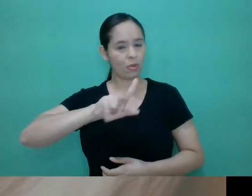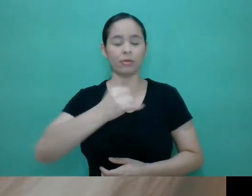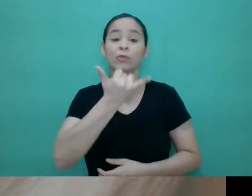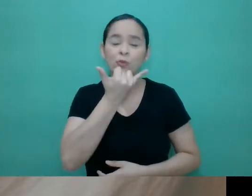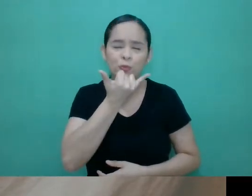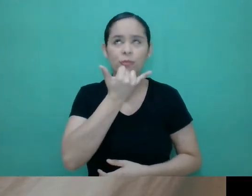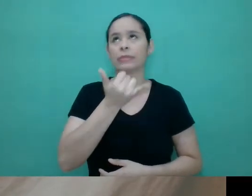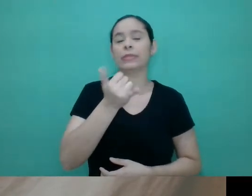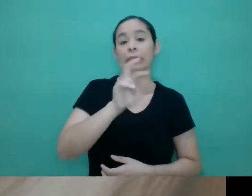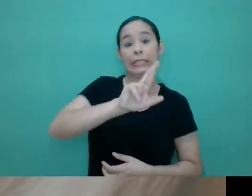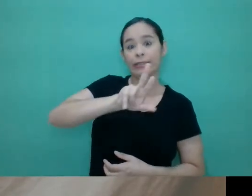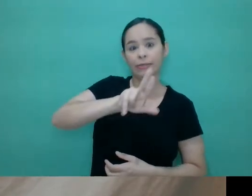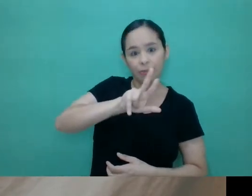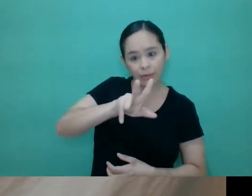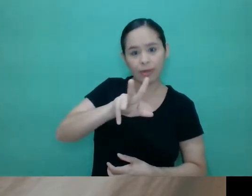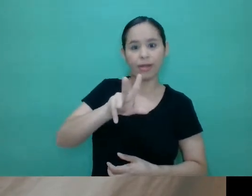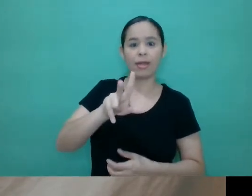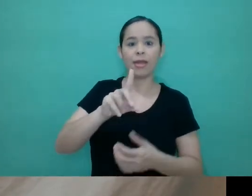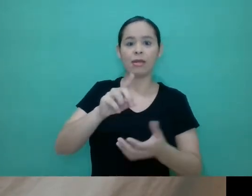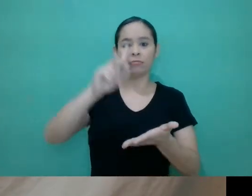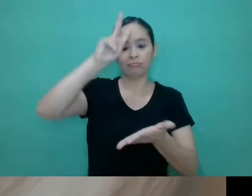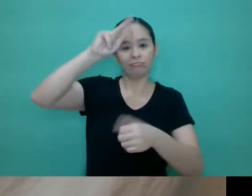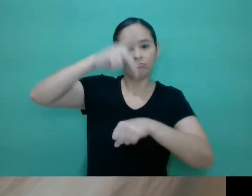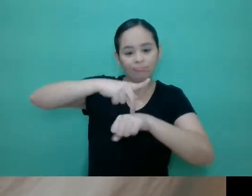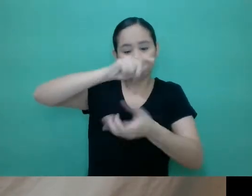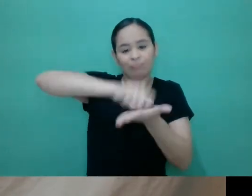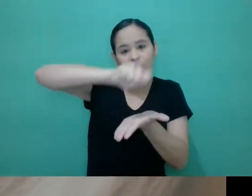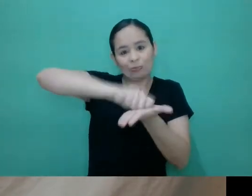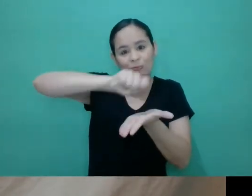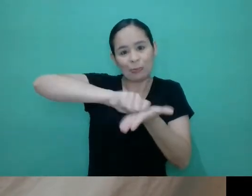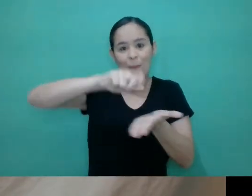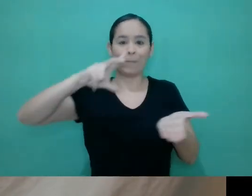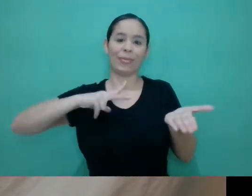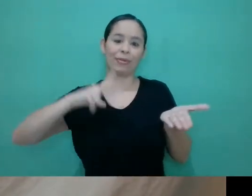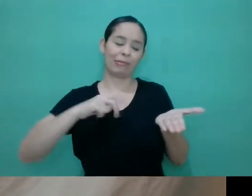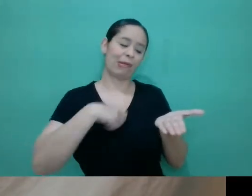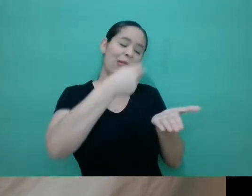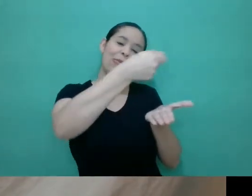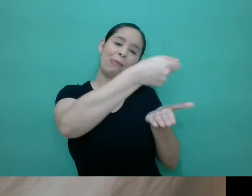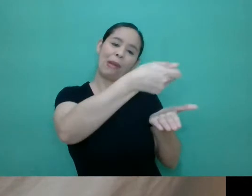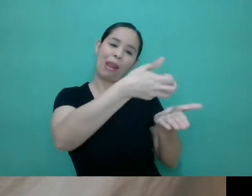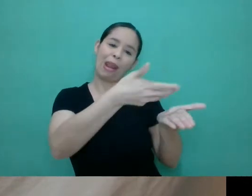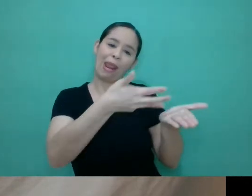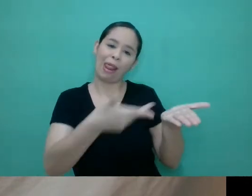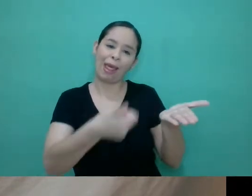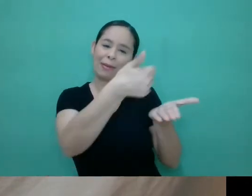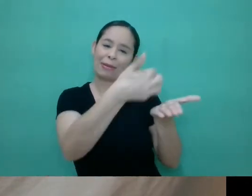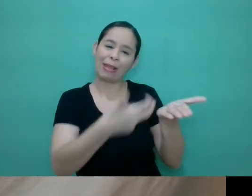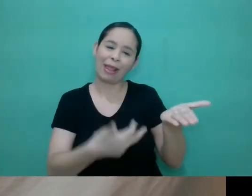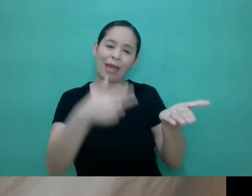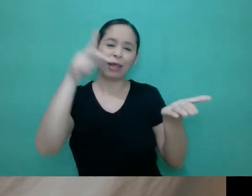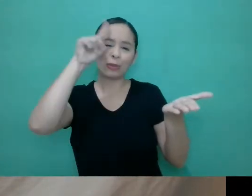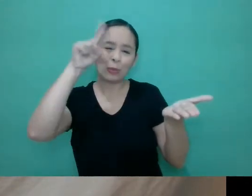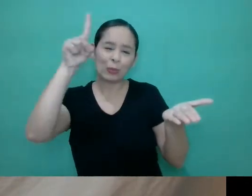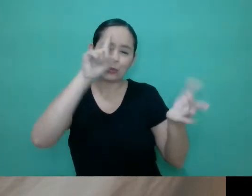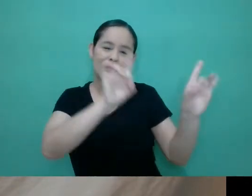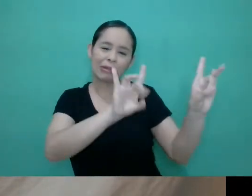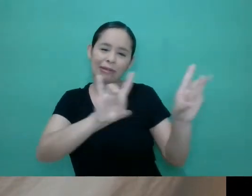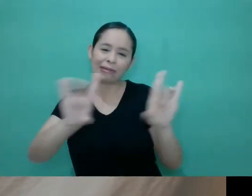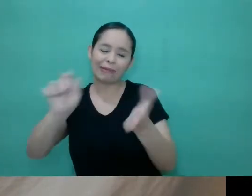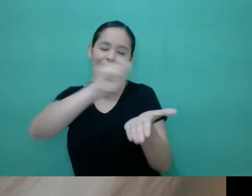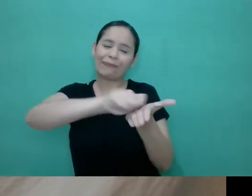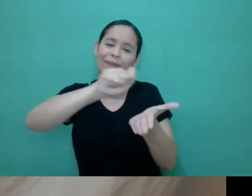que o ensaio também não é um diário íntimo, né? Não é um diário que a gente escreve, né? Ele é um texto,